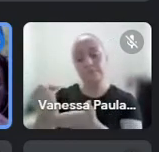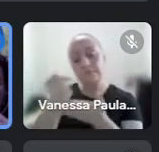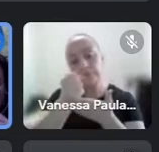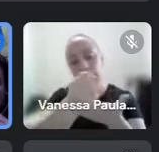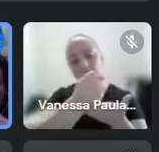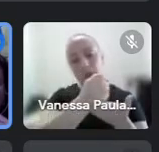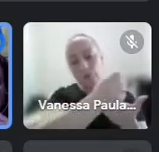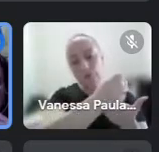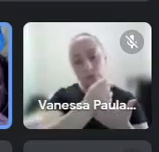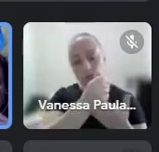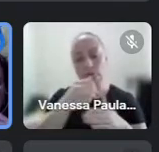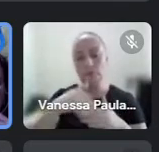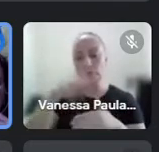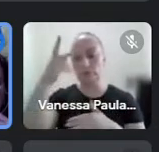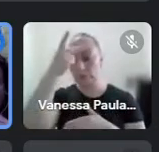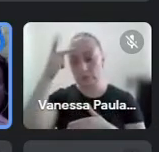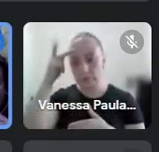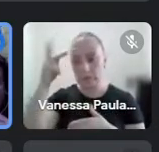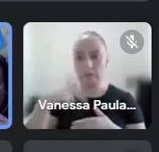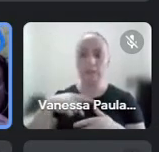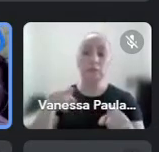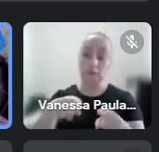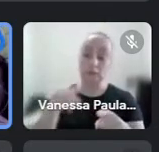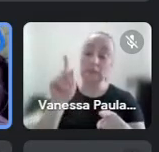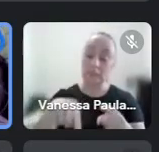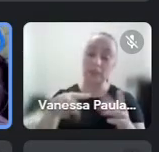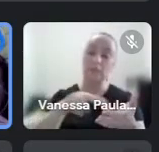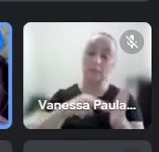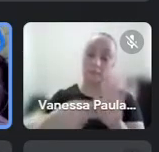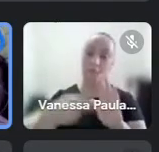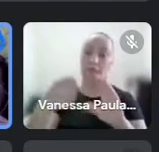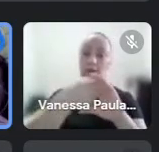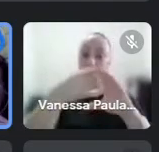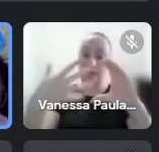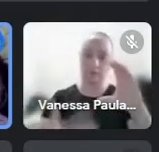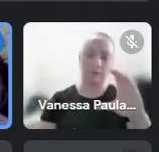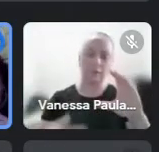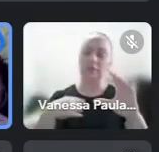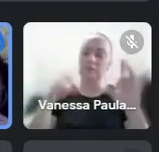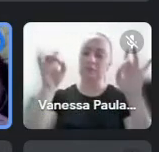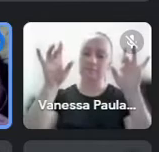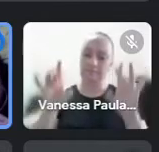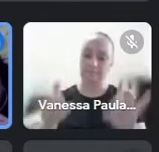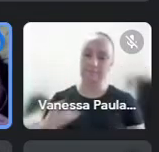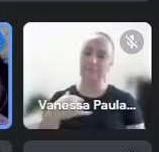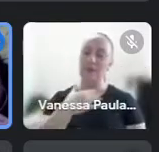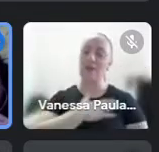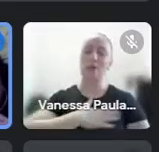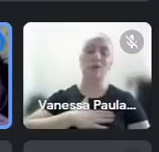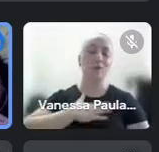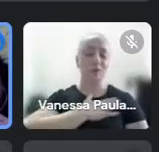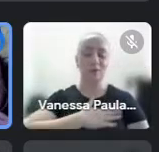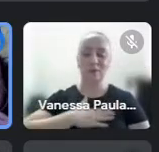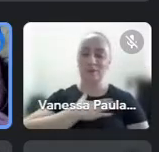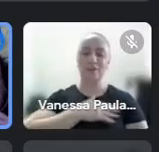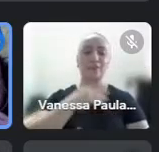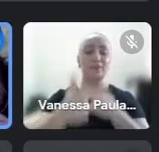pessoas, e isso é uma característica bem peculiar, desde menina, posso dizer assim, que eu gosto muito de trabalhar